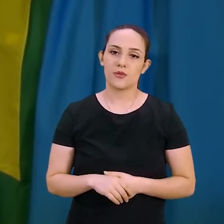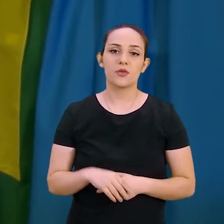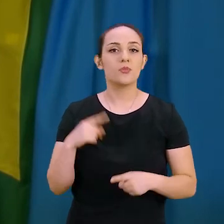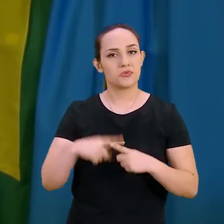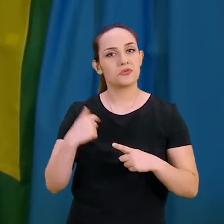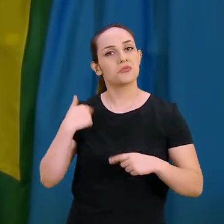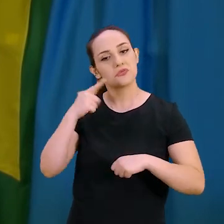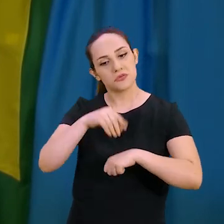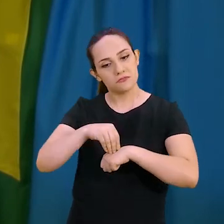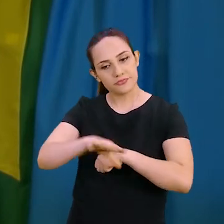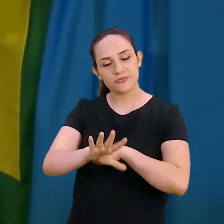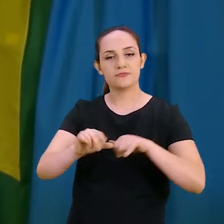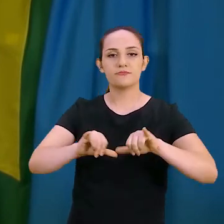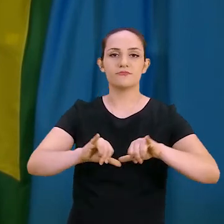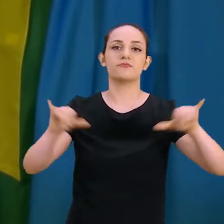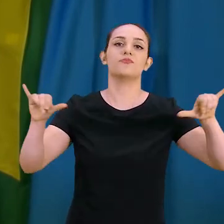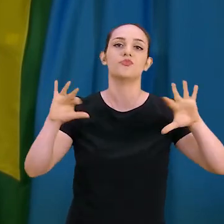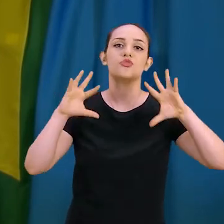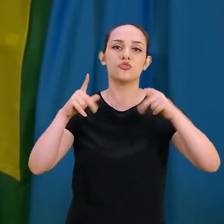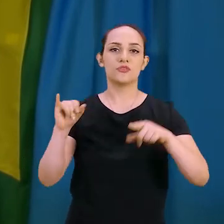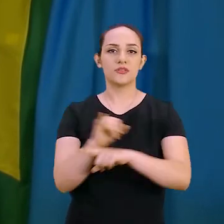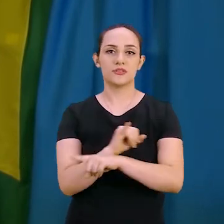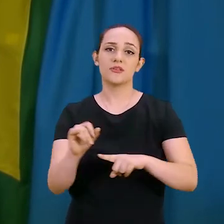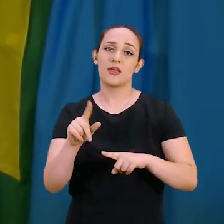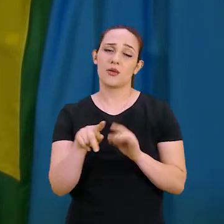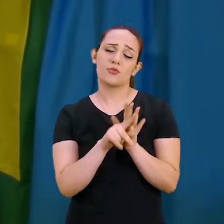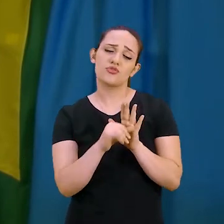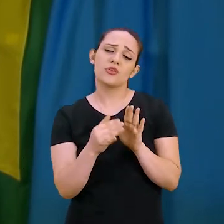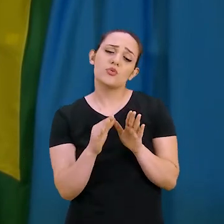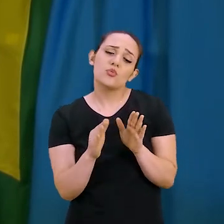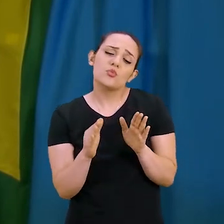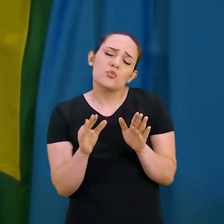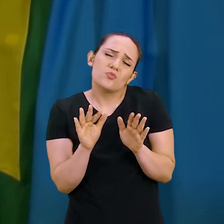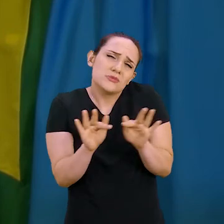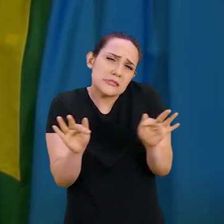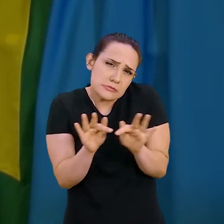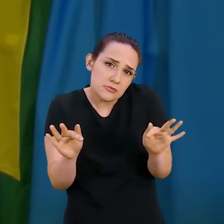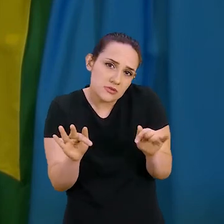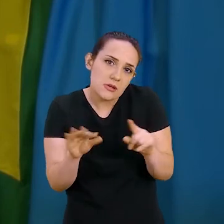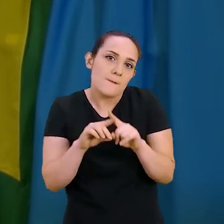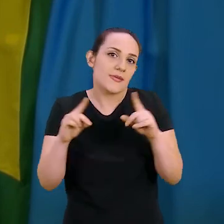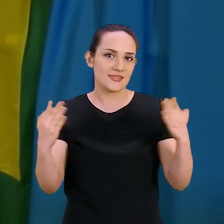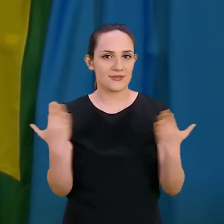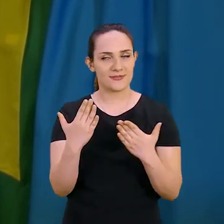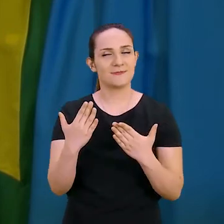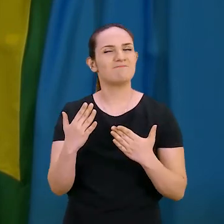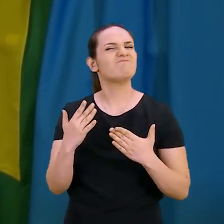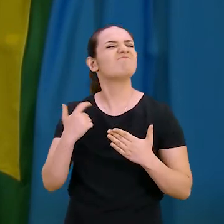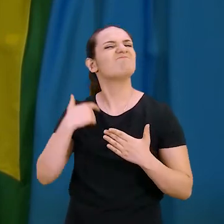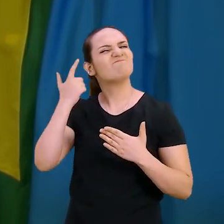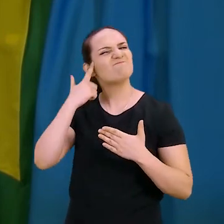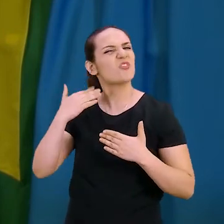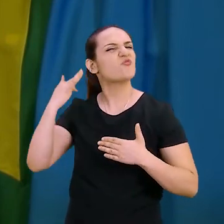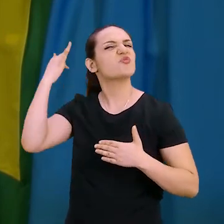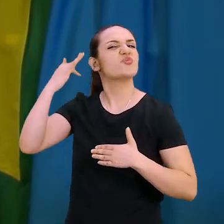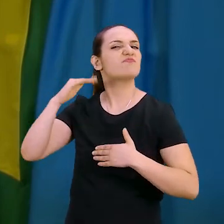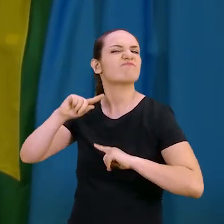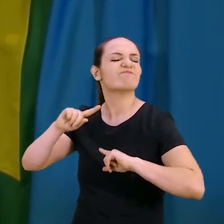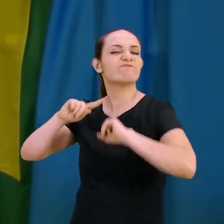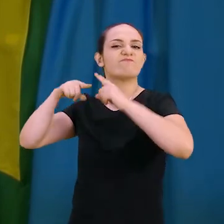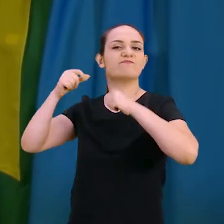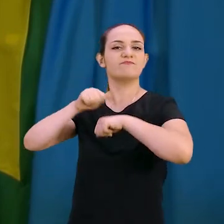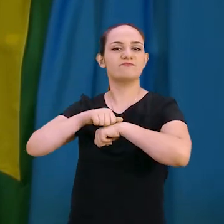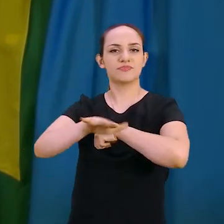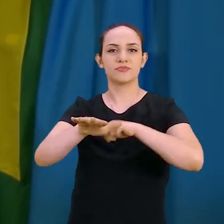oportunidade de estar dando publicidade para essa ação, que ainda é um projeto formiguinha, mas que, graças a Deus, se Deus